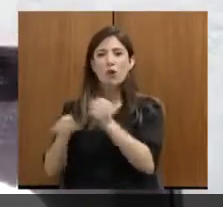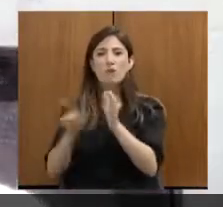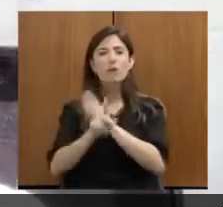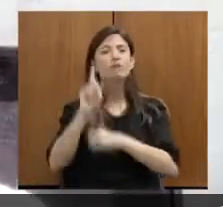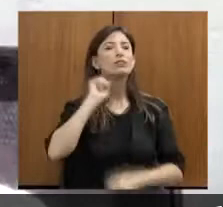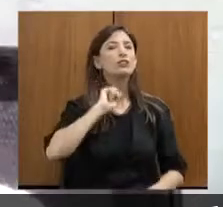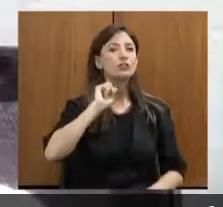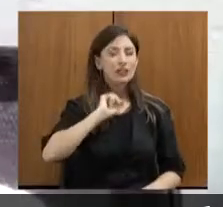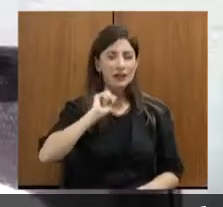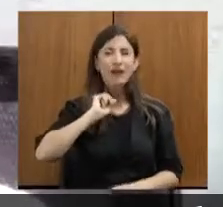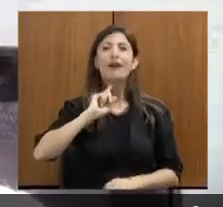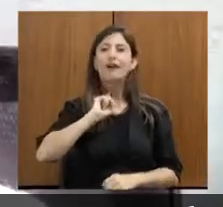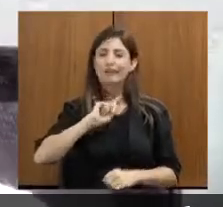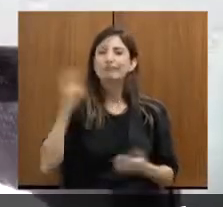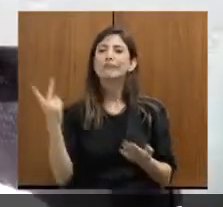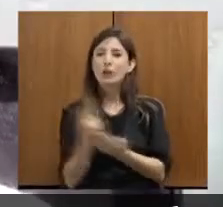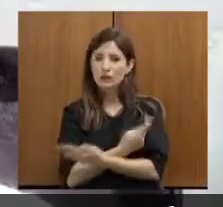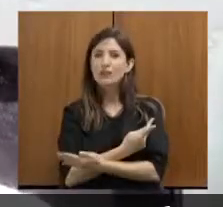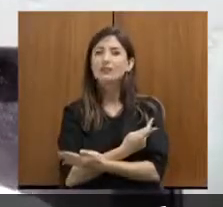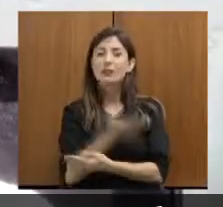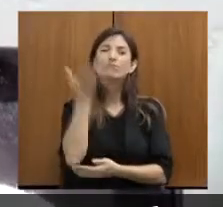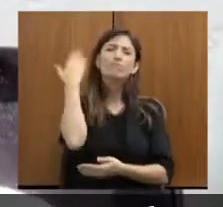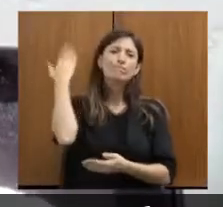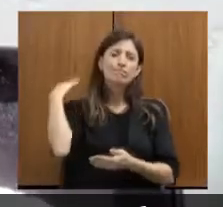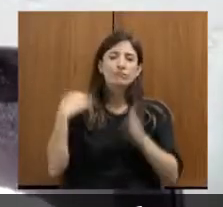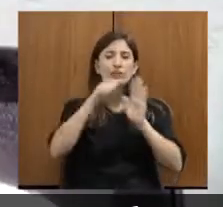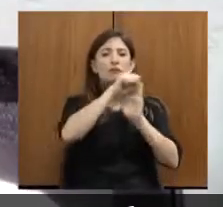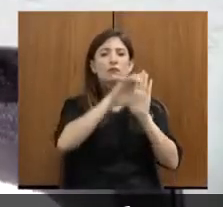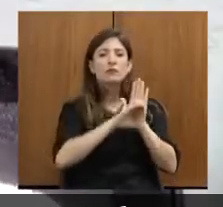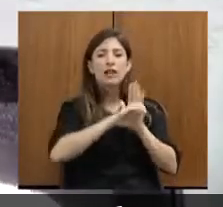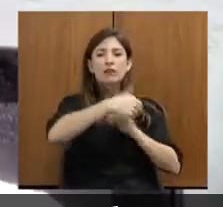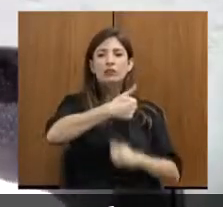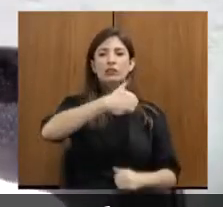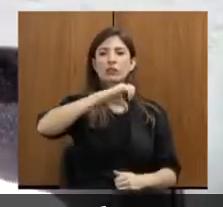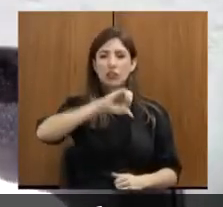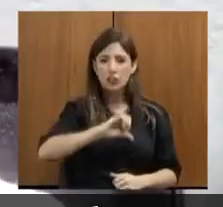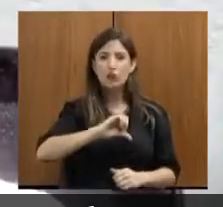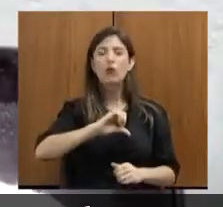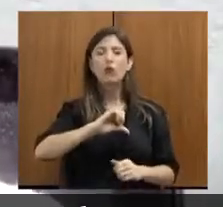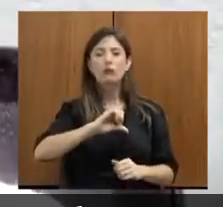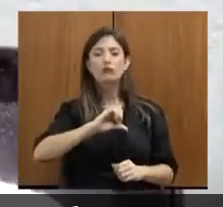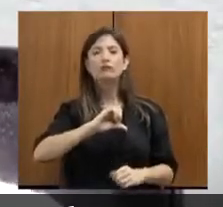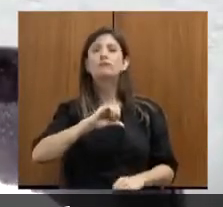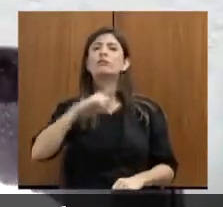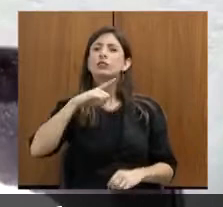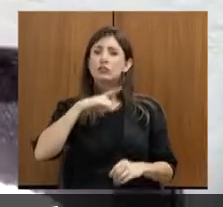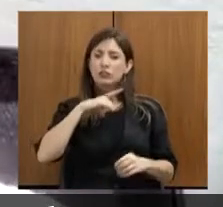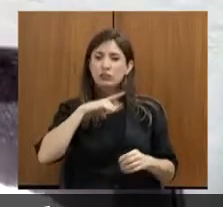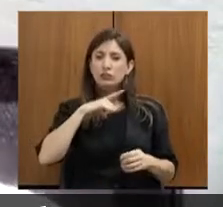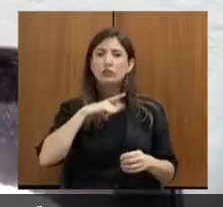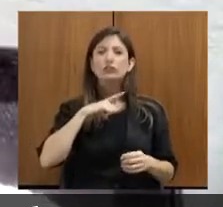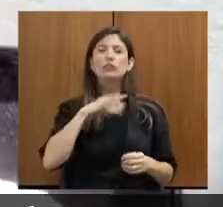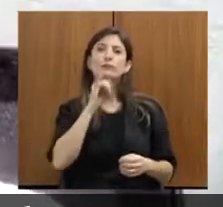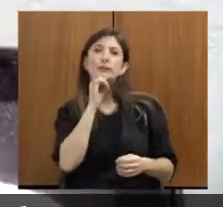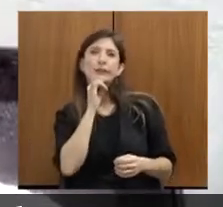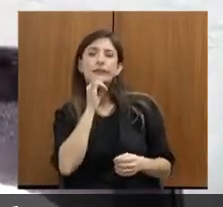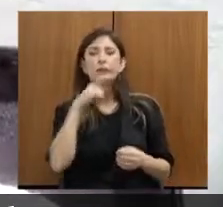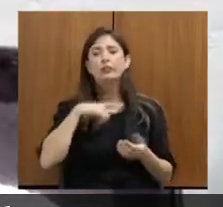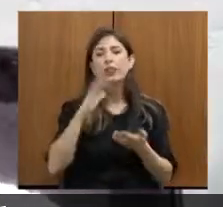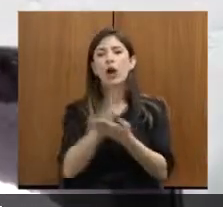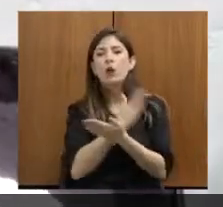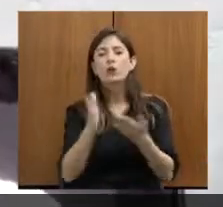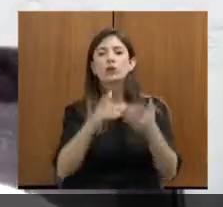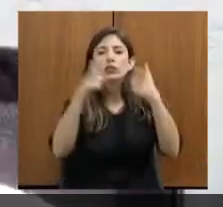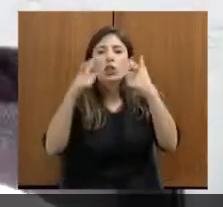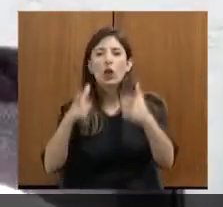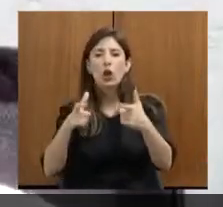eu dizia também para a existência desde o século 19 pelo menos de residências né da existência por exemplo de outro que obter o